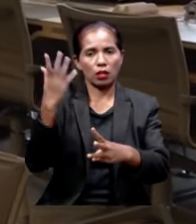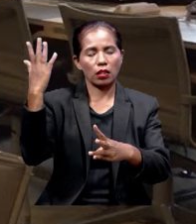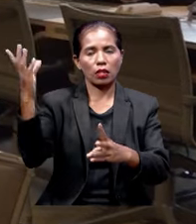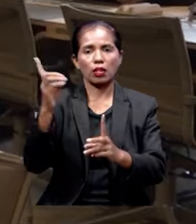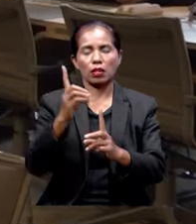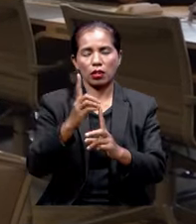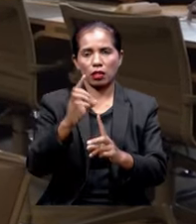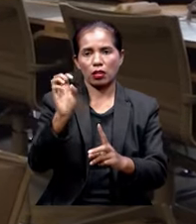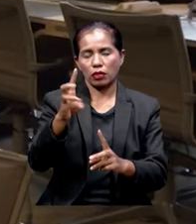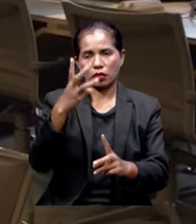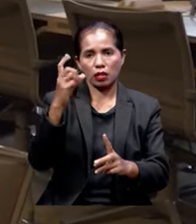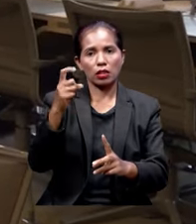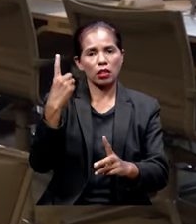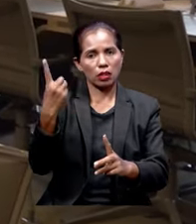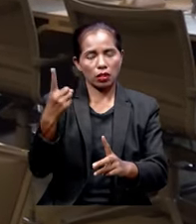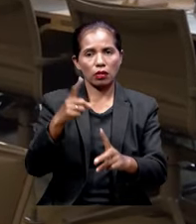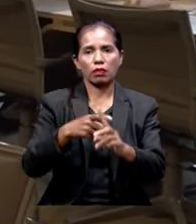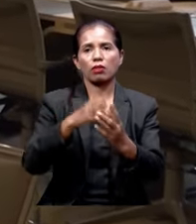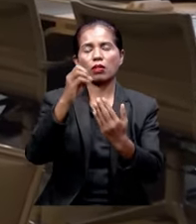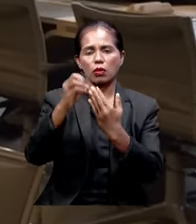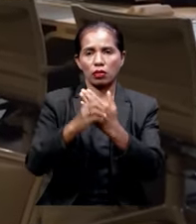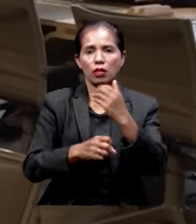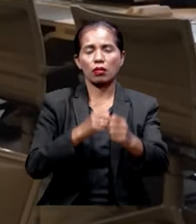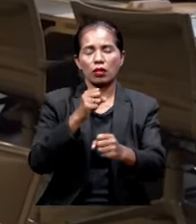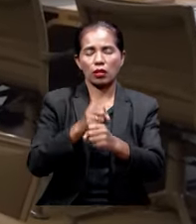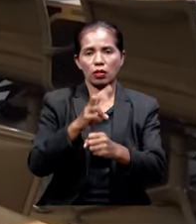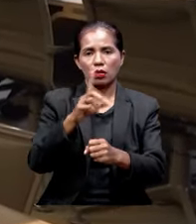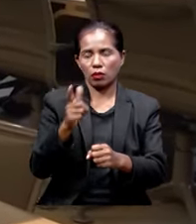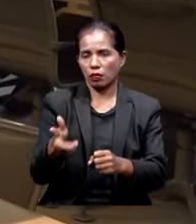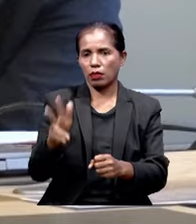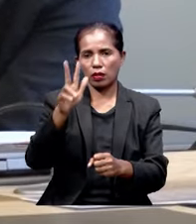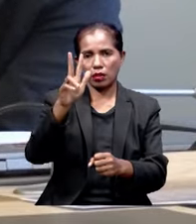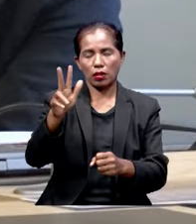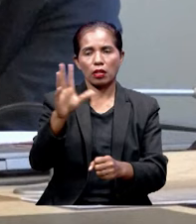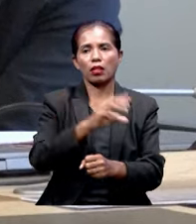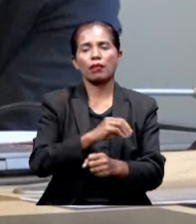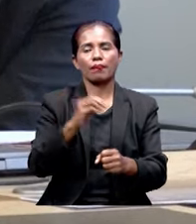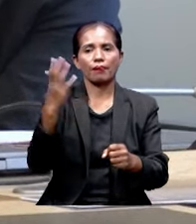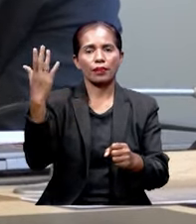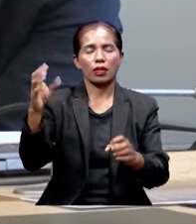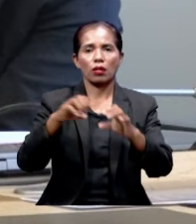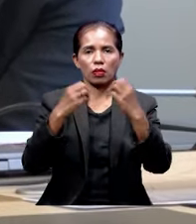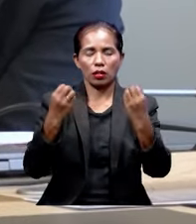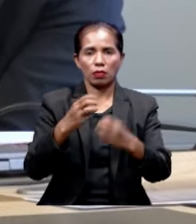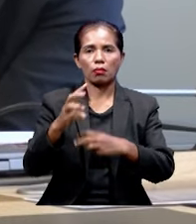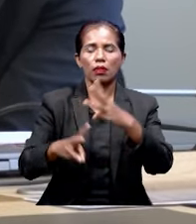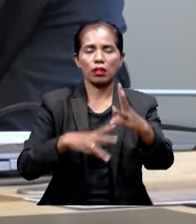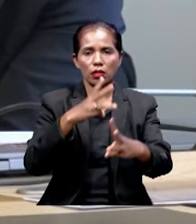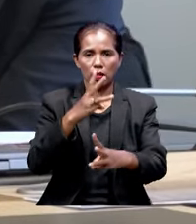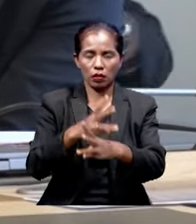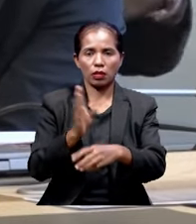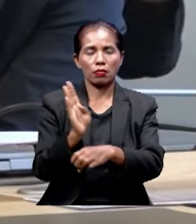Loron Sanulo Resinido Fula no outubro Tinen Rihun Rua Ruanulo Resintolo e a Quartel Geral Organização Mundial